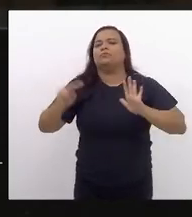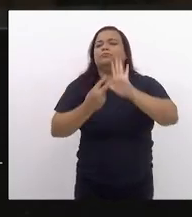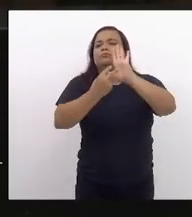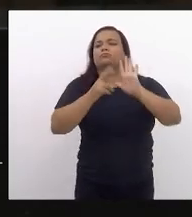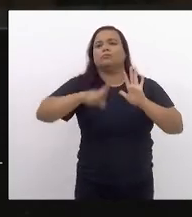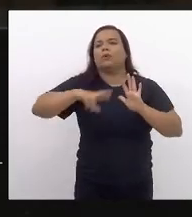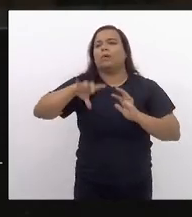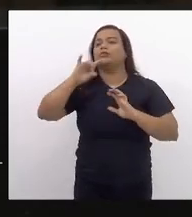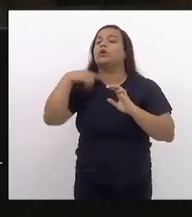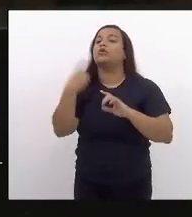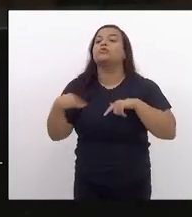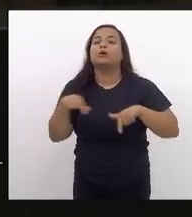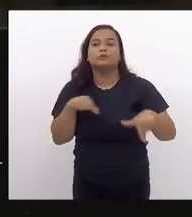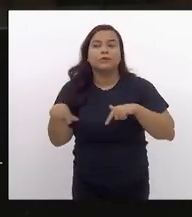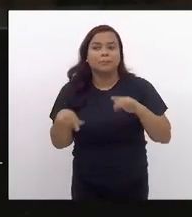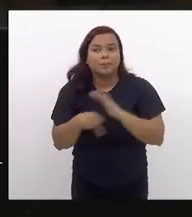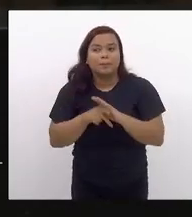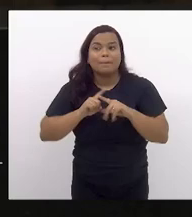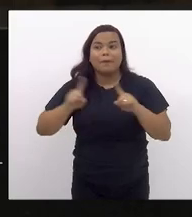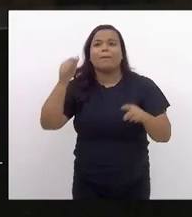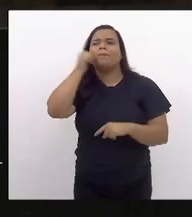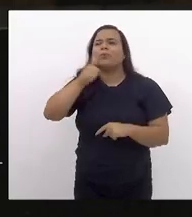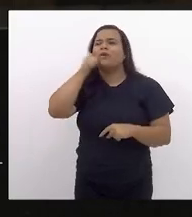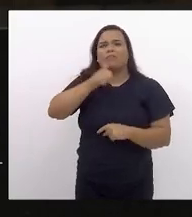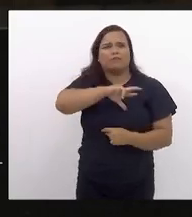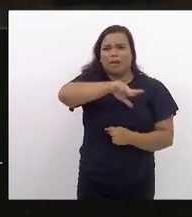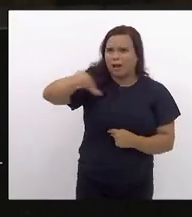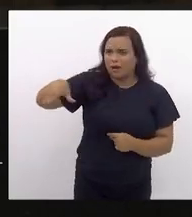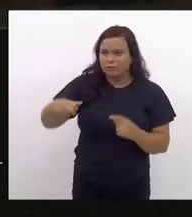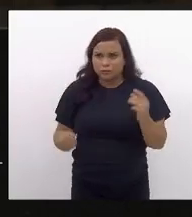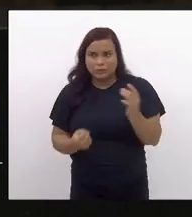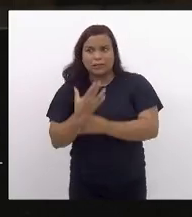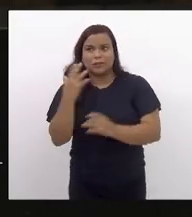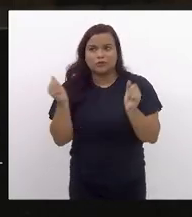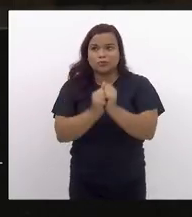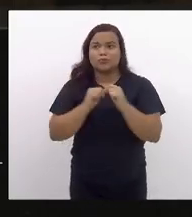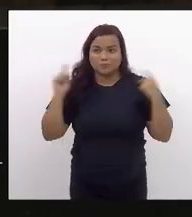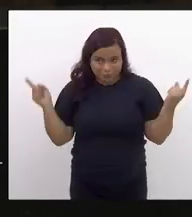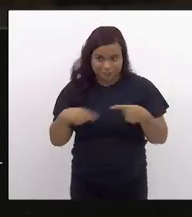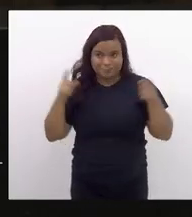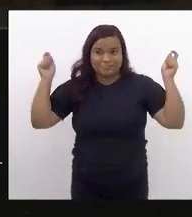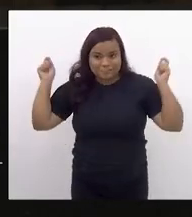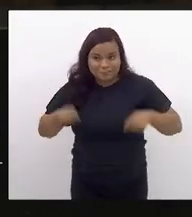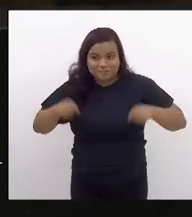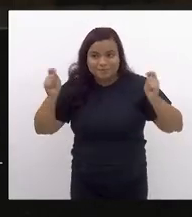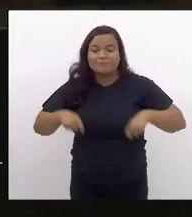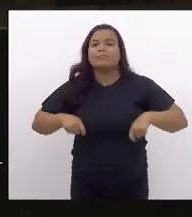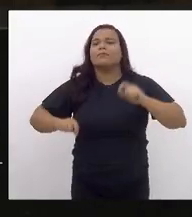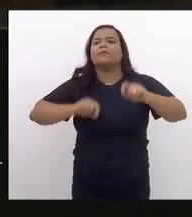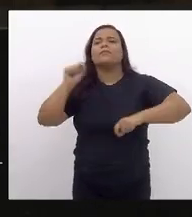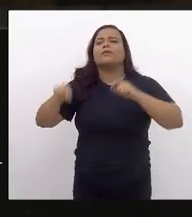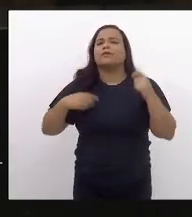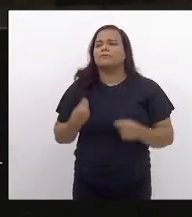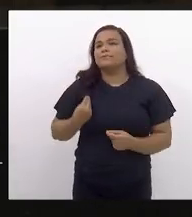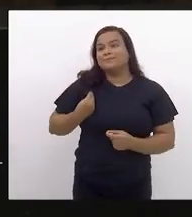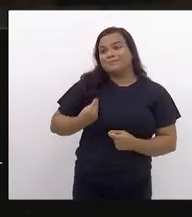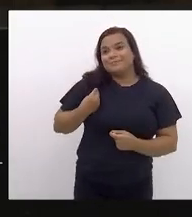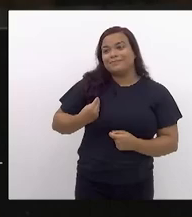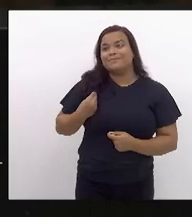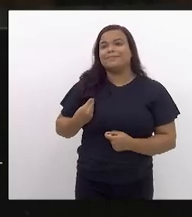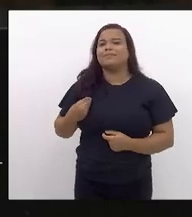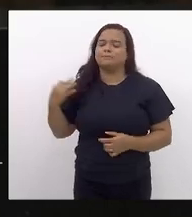do nosso trabalho, mas de outras mulheres que constroem conosco a possibilidade de existir,